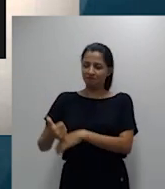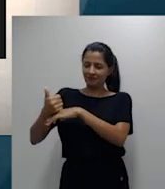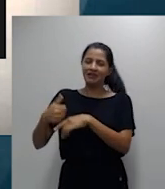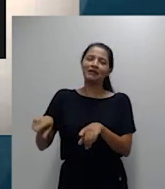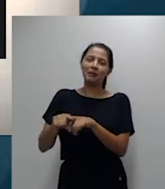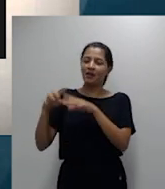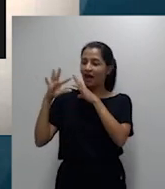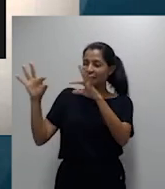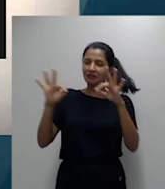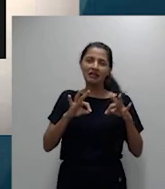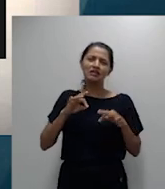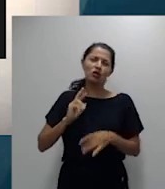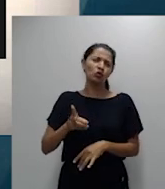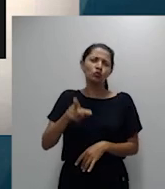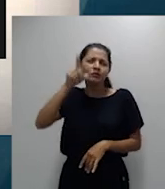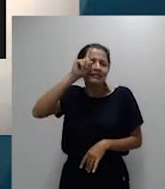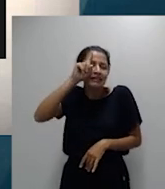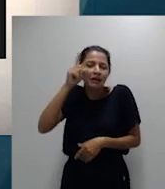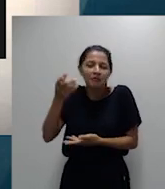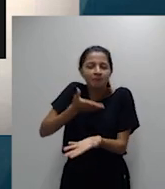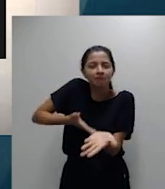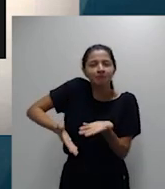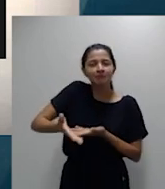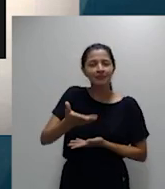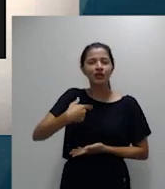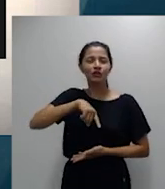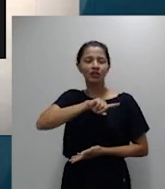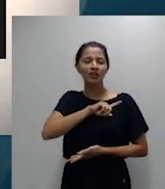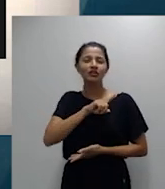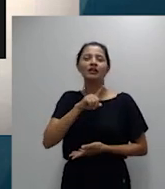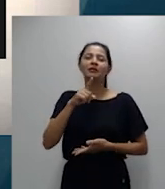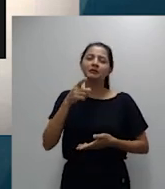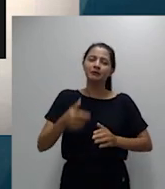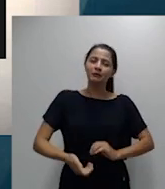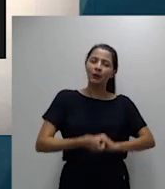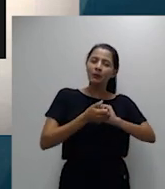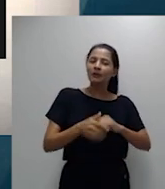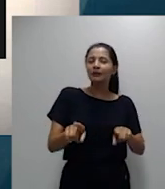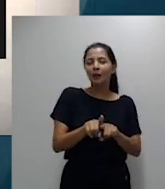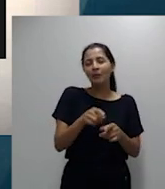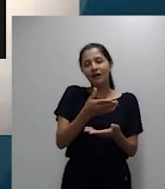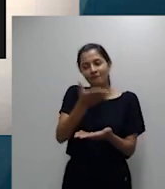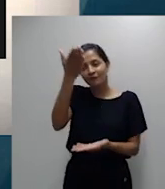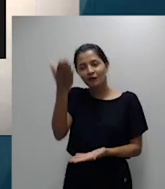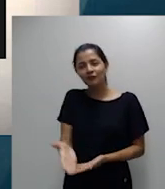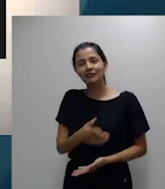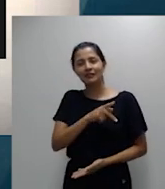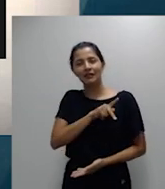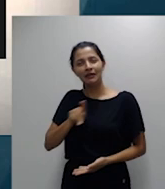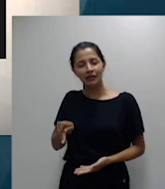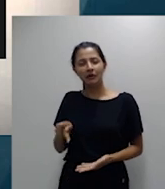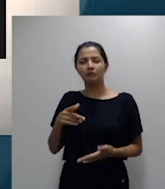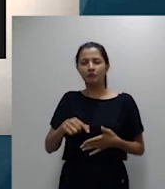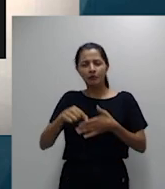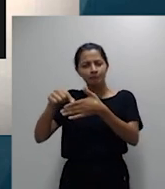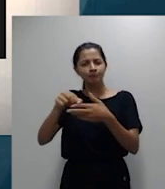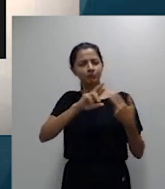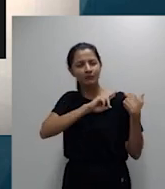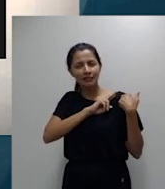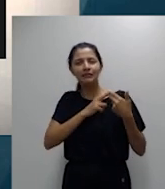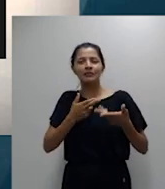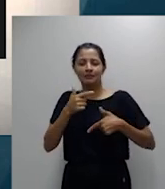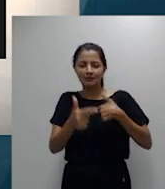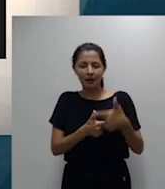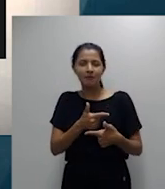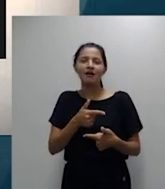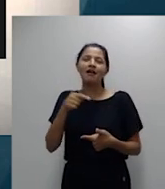com quem nos trata todos os dias cumprimentar também a vossa excelência pela condução dos trabalhos não é